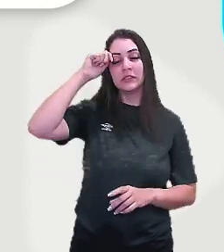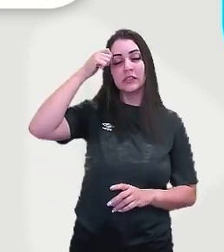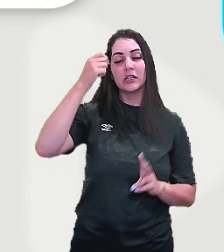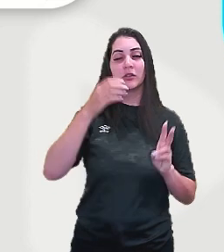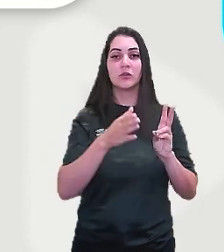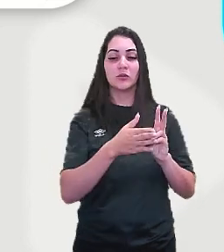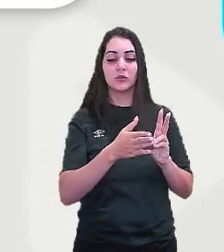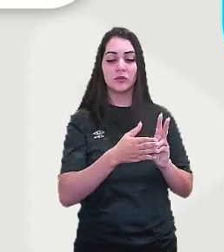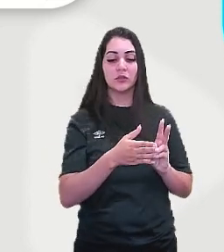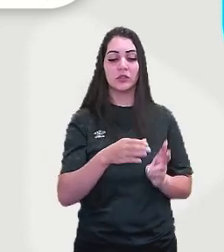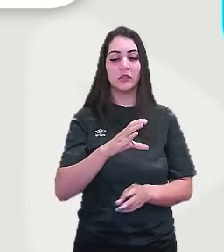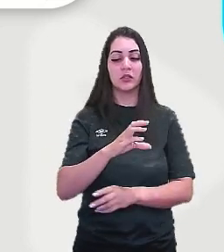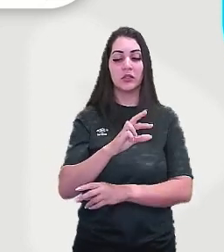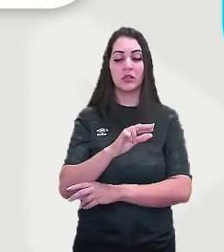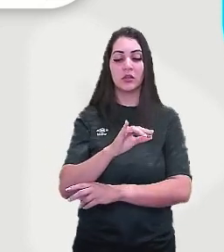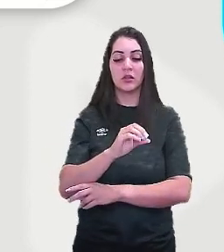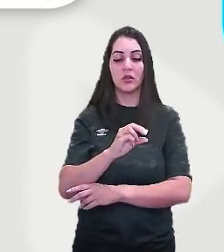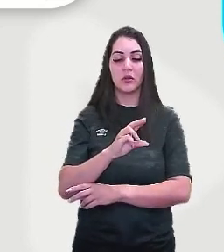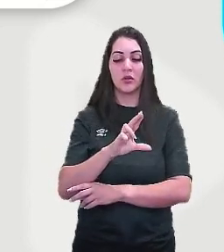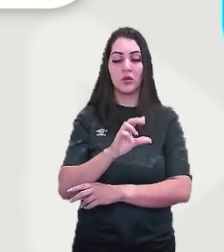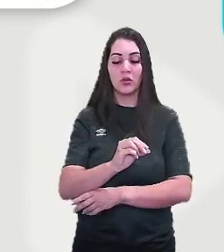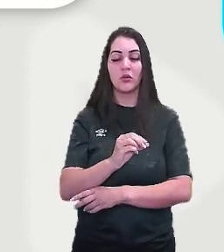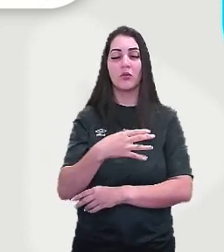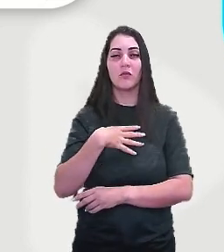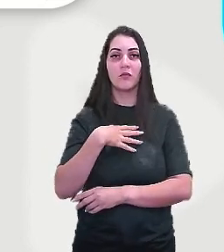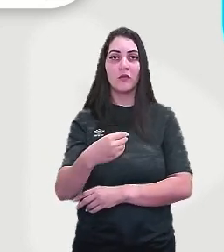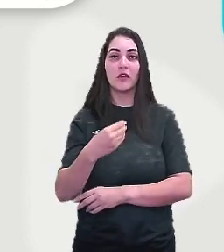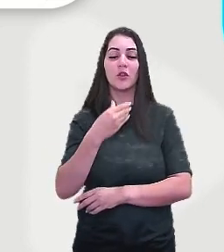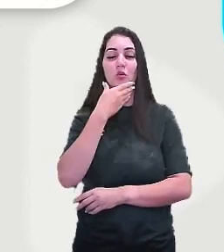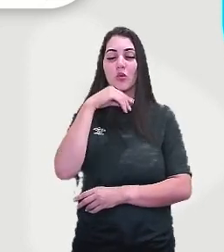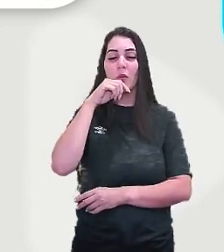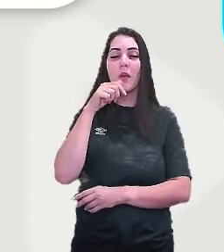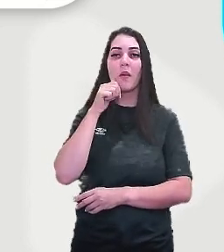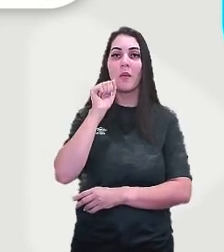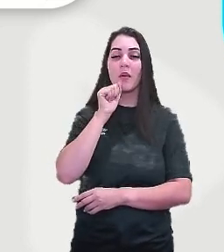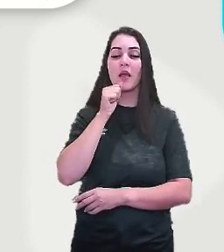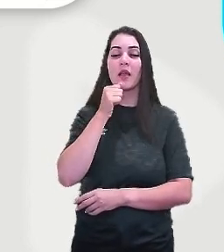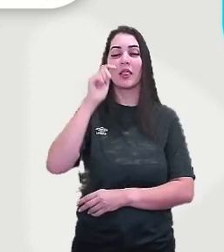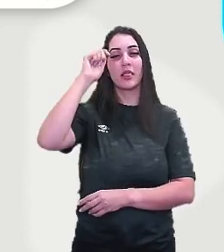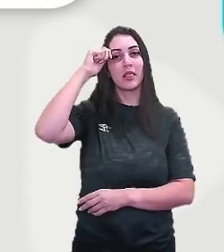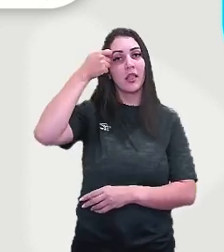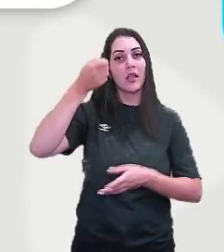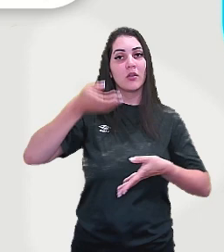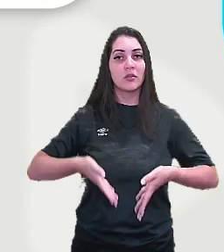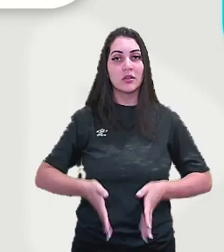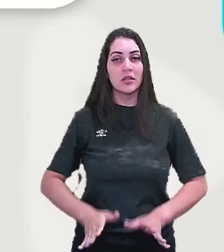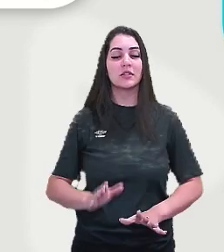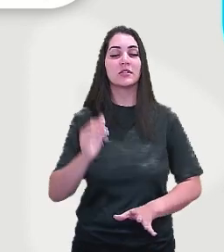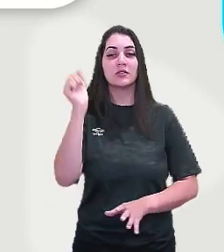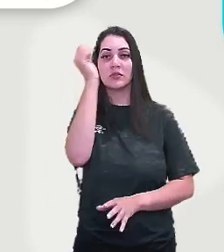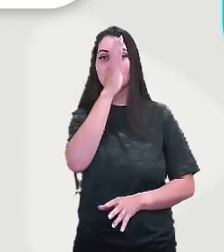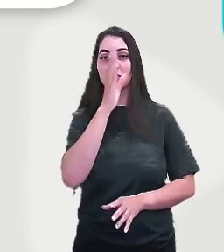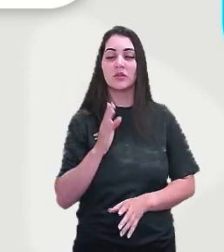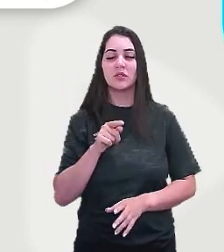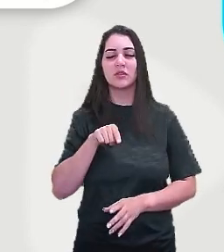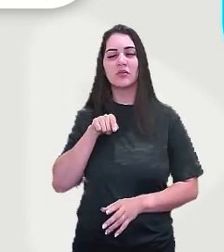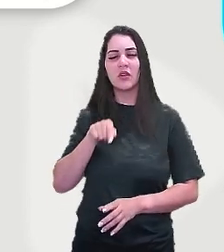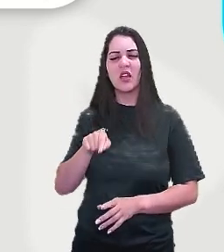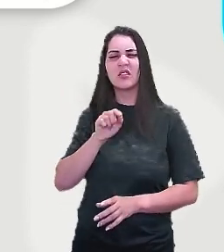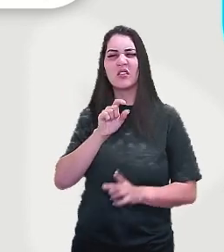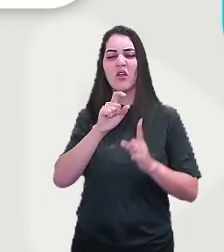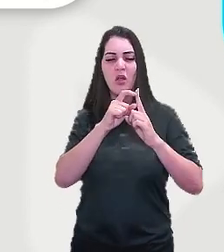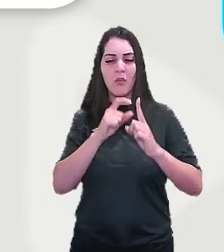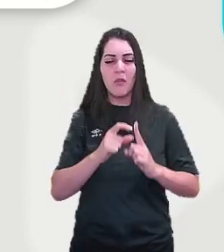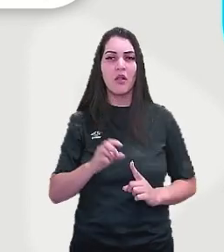pais negros, nascido no Brasil. Então, esses eram os termos utilizados no século